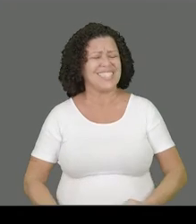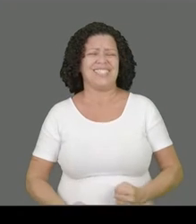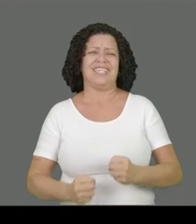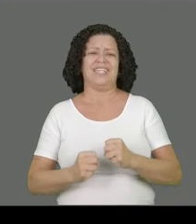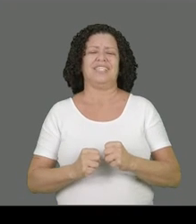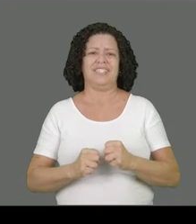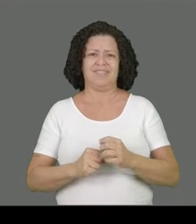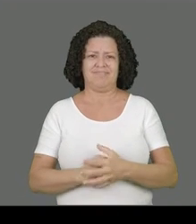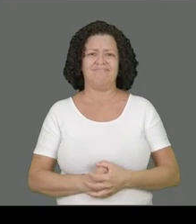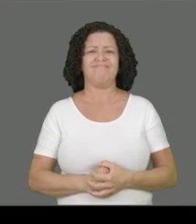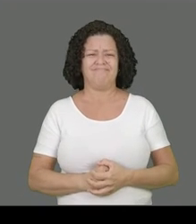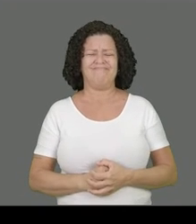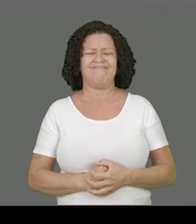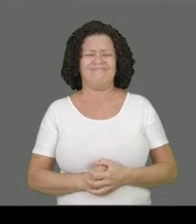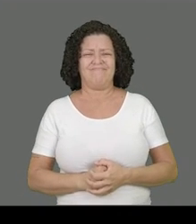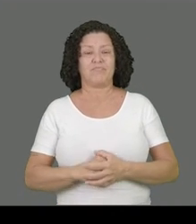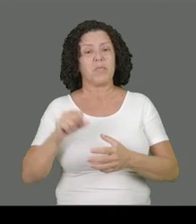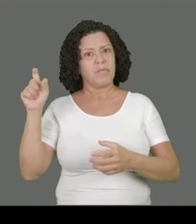muito, muito barra pesada,